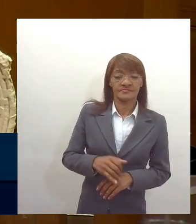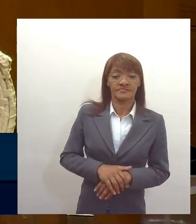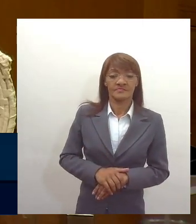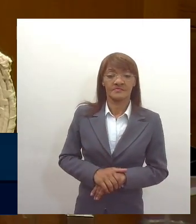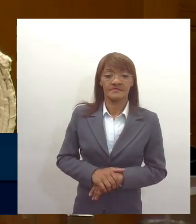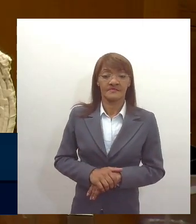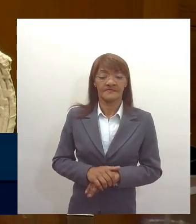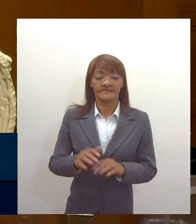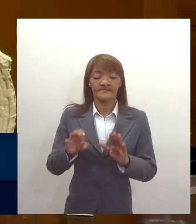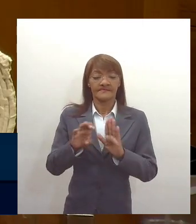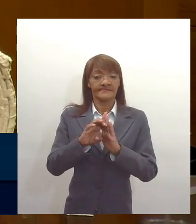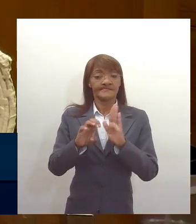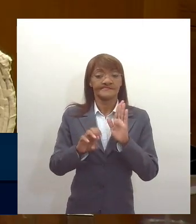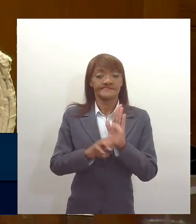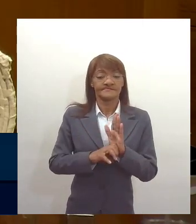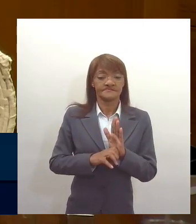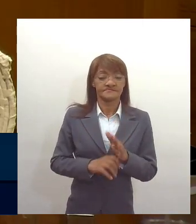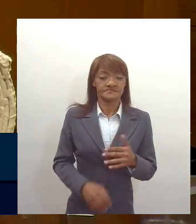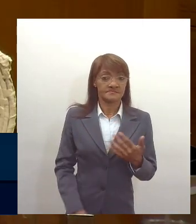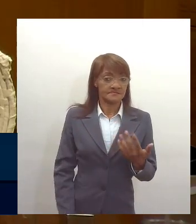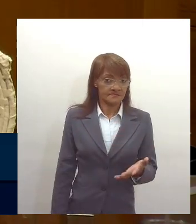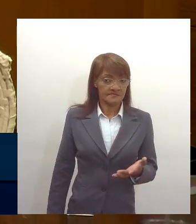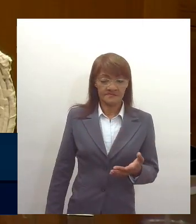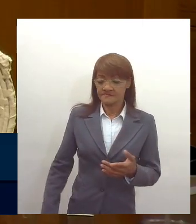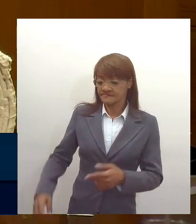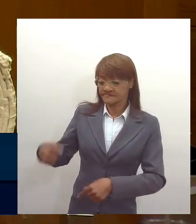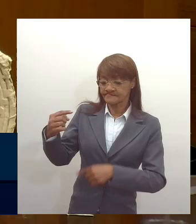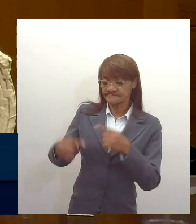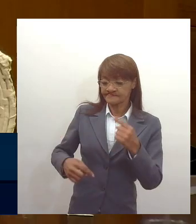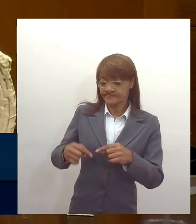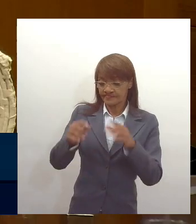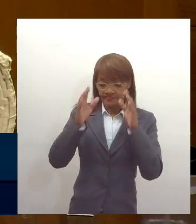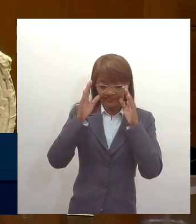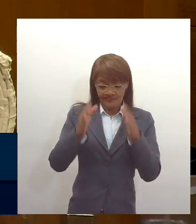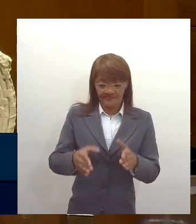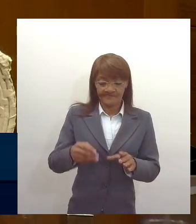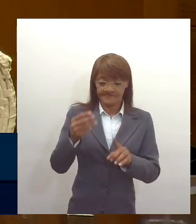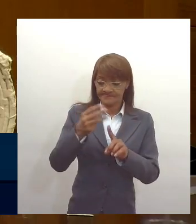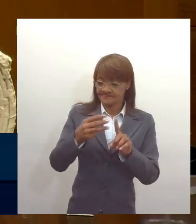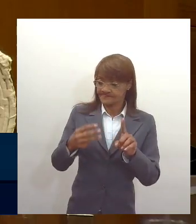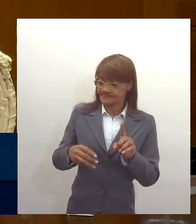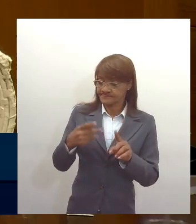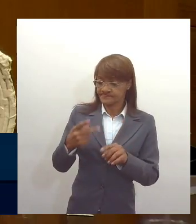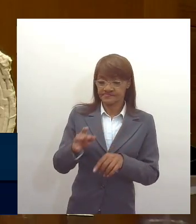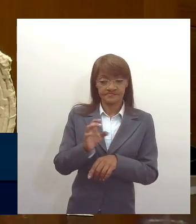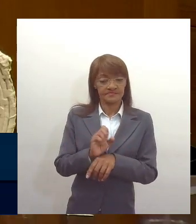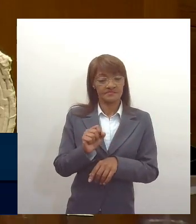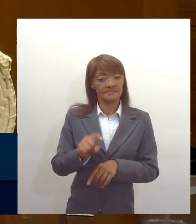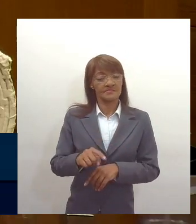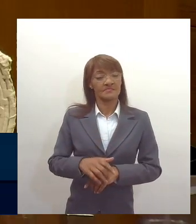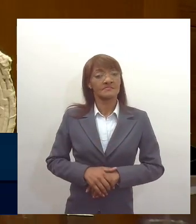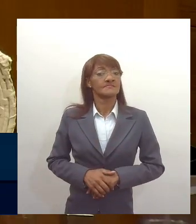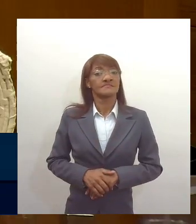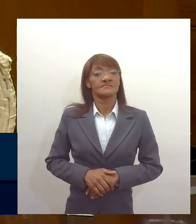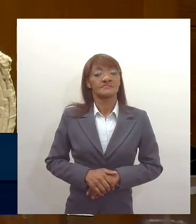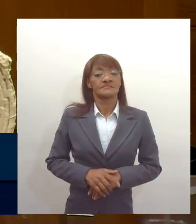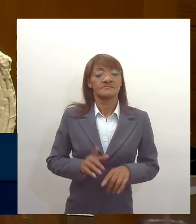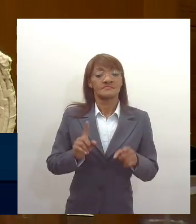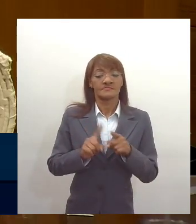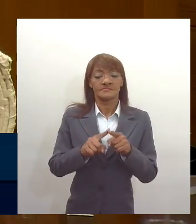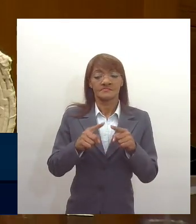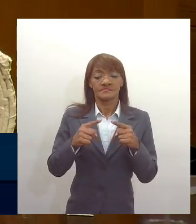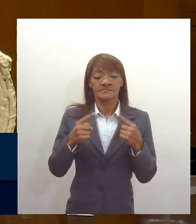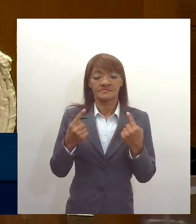políticas LGBTQIA+, aqui no estado de Sergipe. Mas essa foi de ontem à noite, né? Ontem